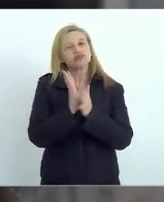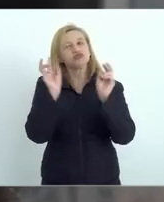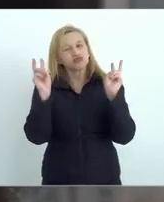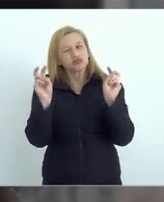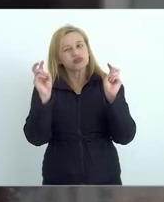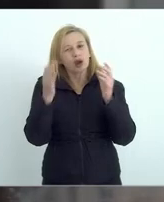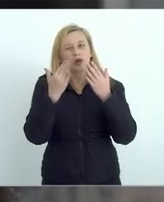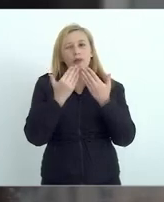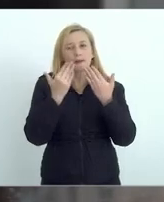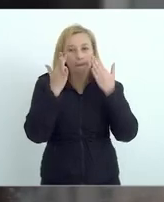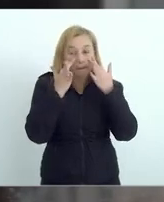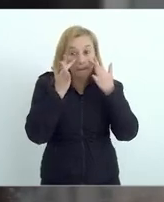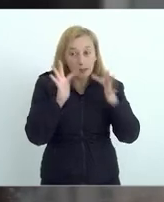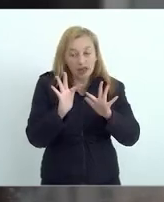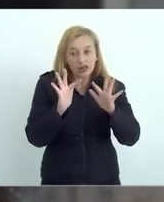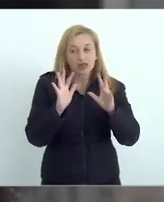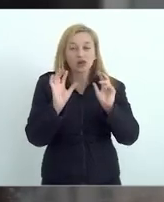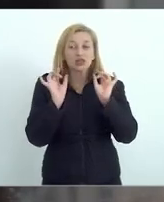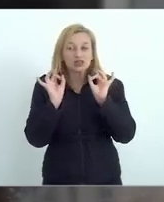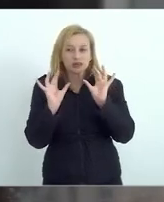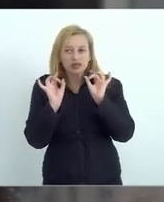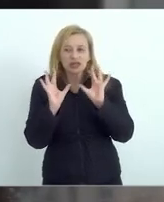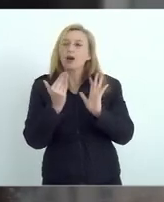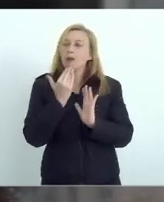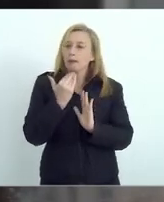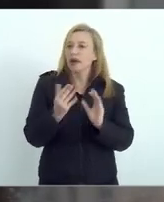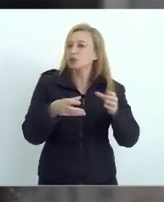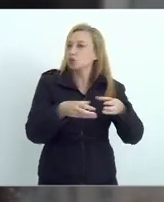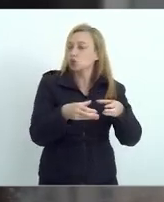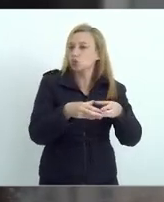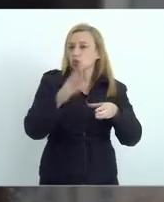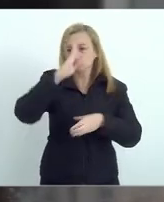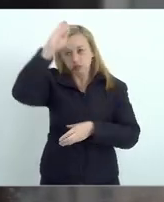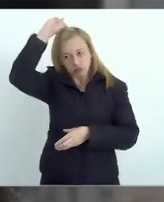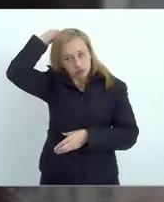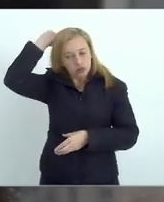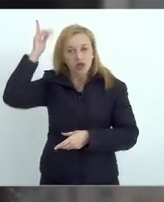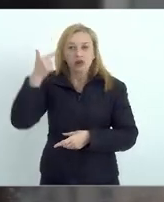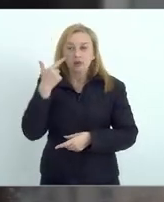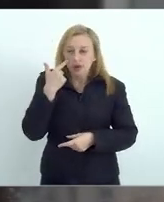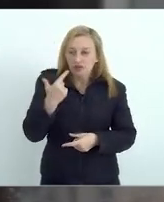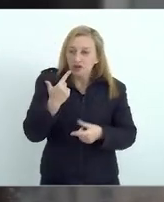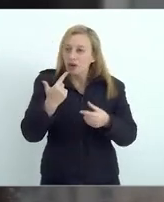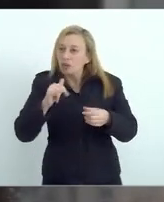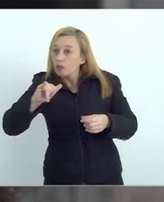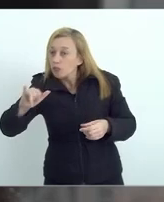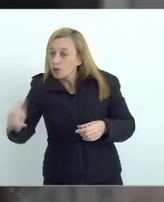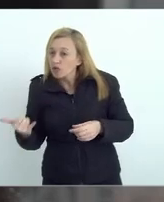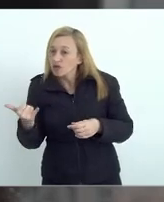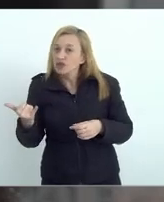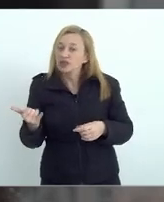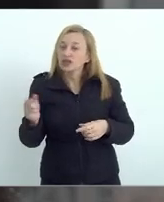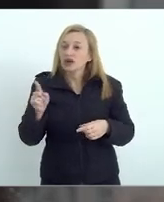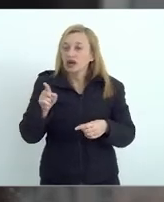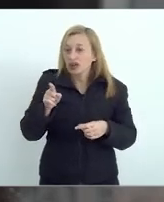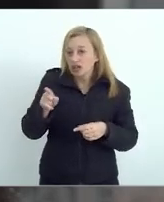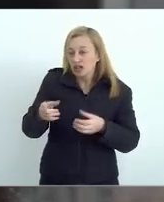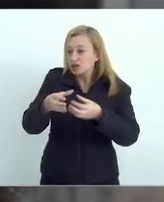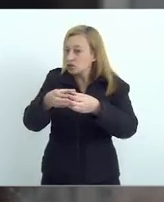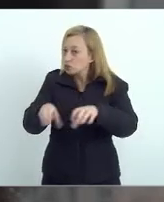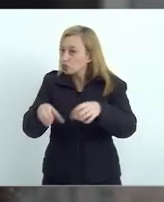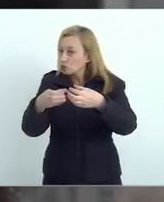pede atenção especial é do corpo de bombeiros para tentativa de aproveitamento desses